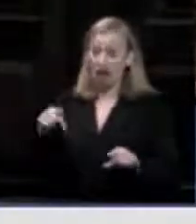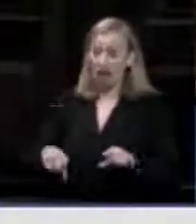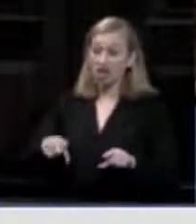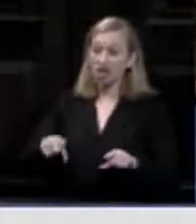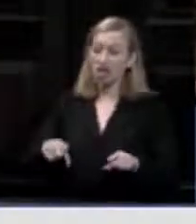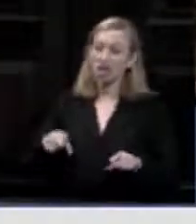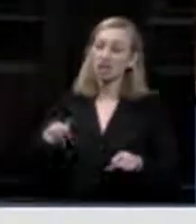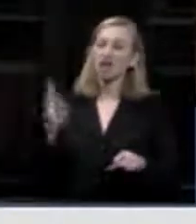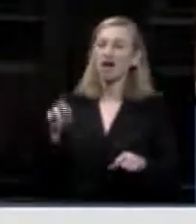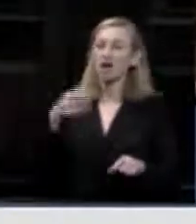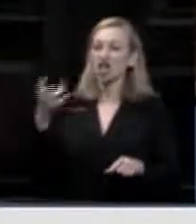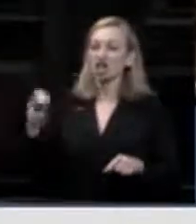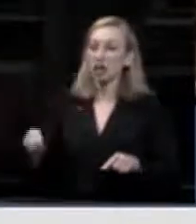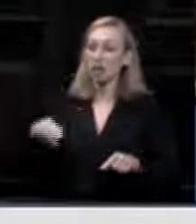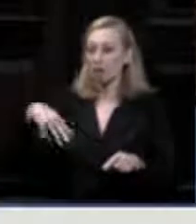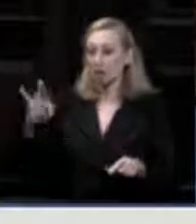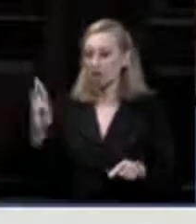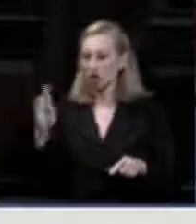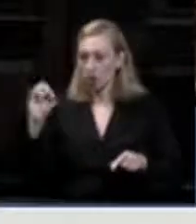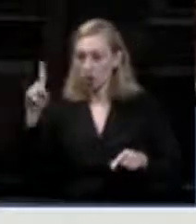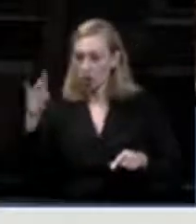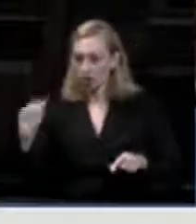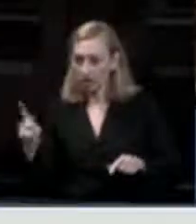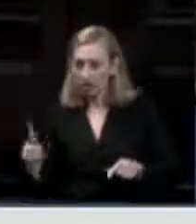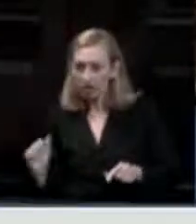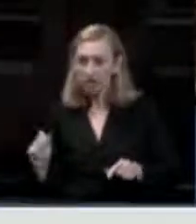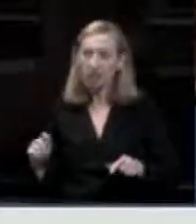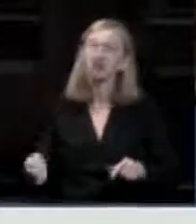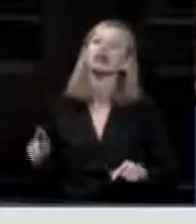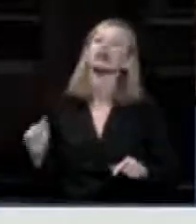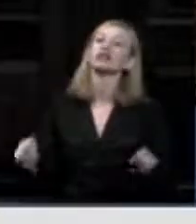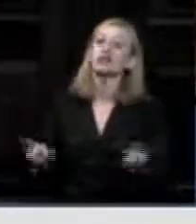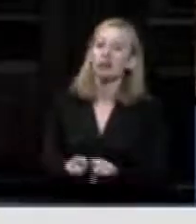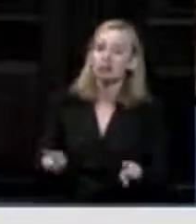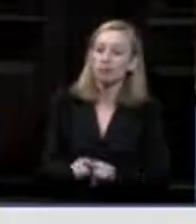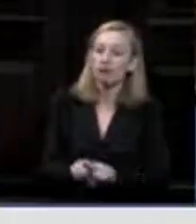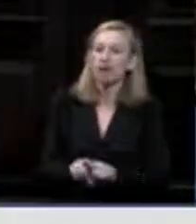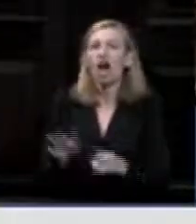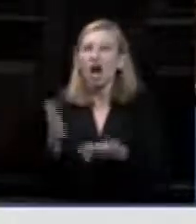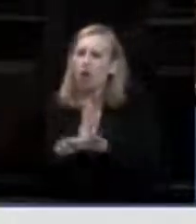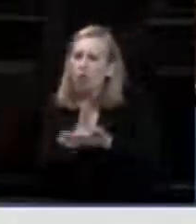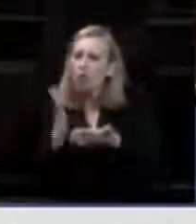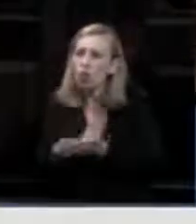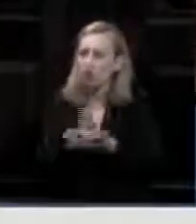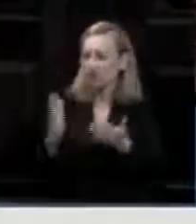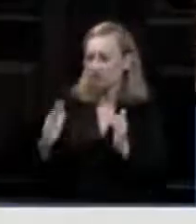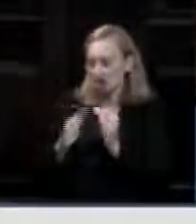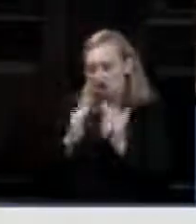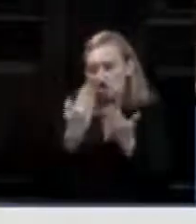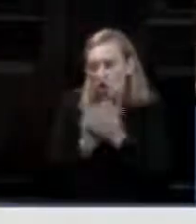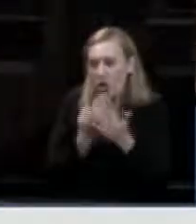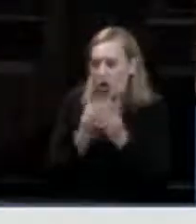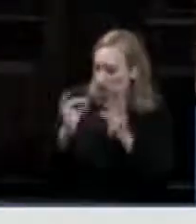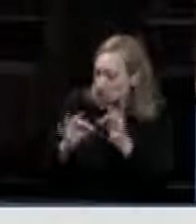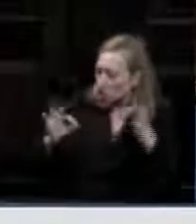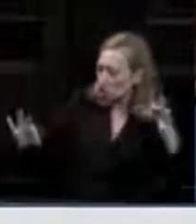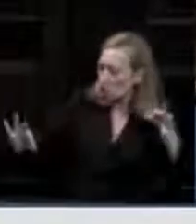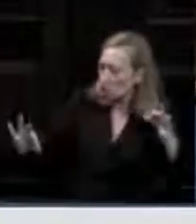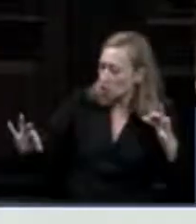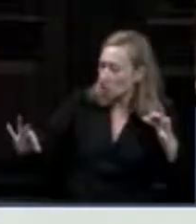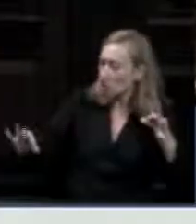também, onde temos alguns índices e algumas escolas isoladamente conseguindo bons